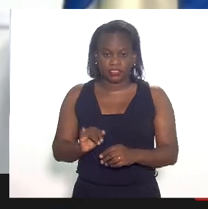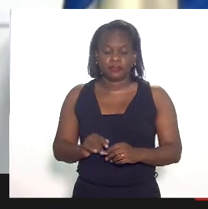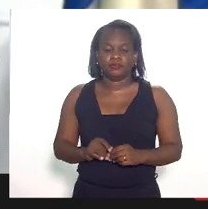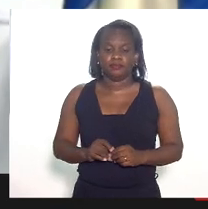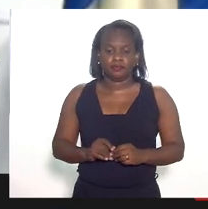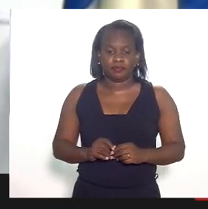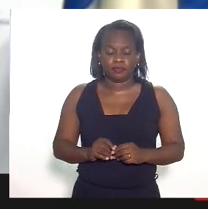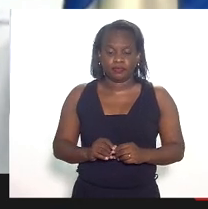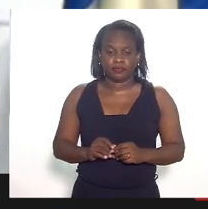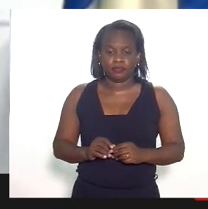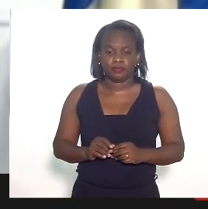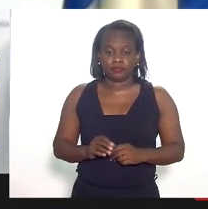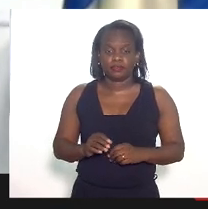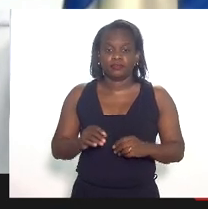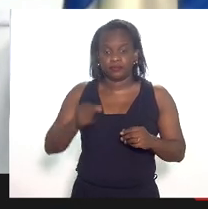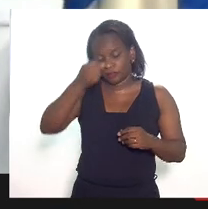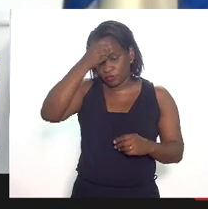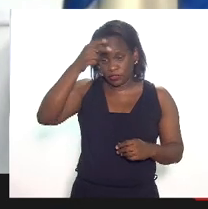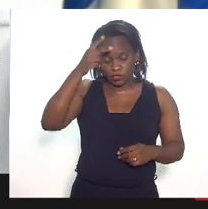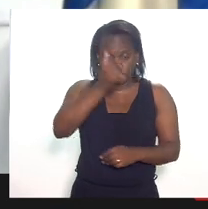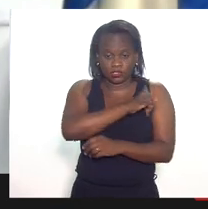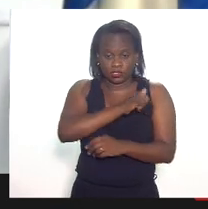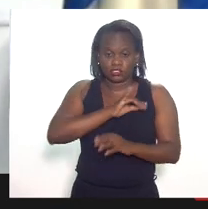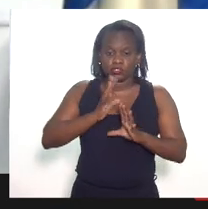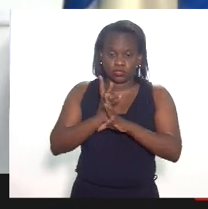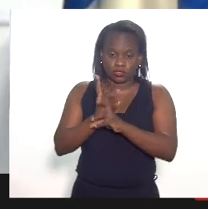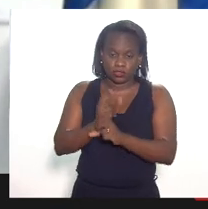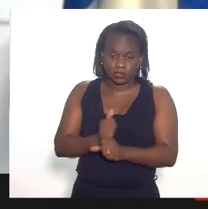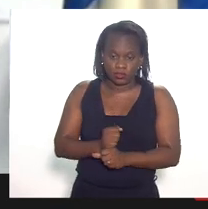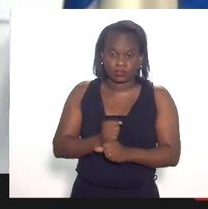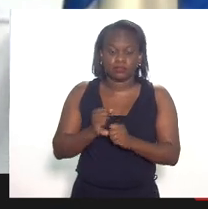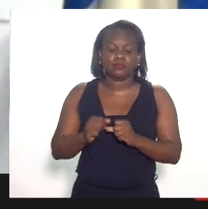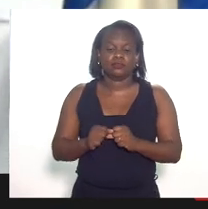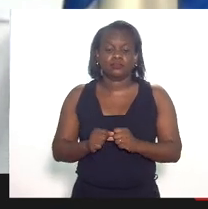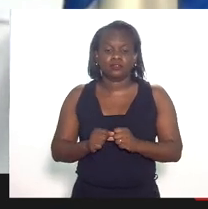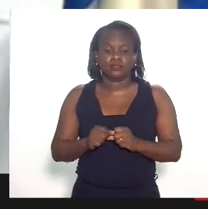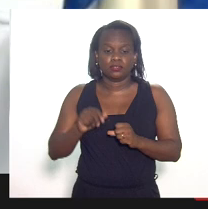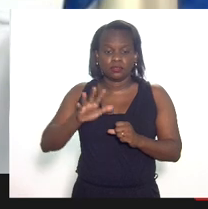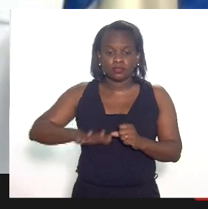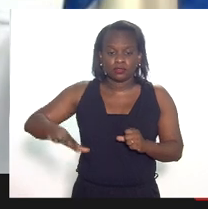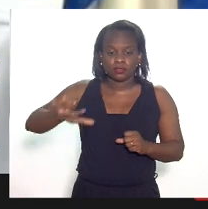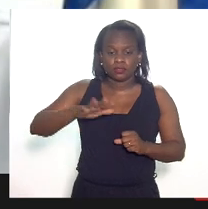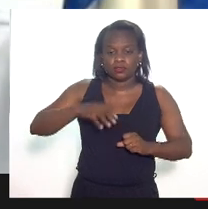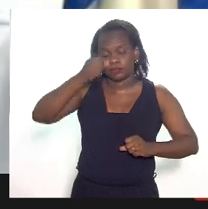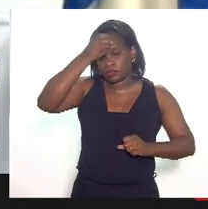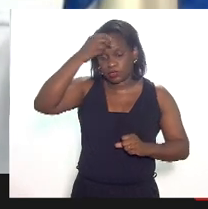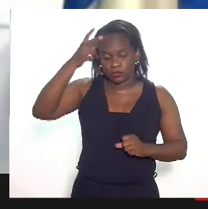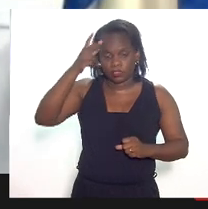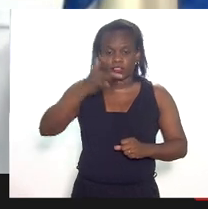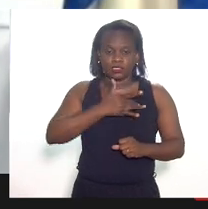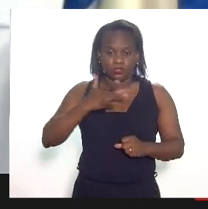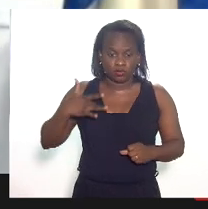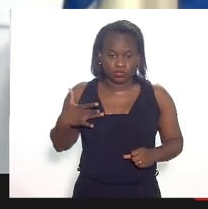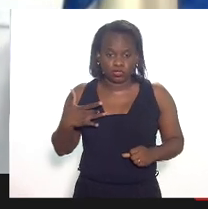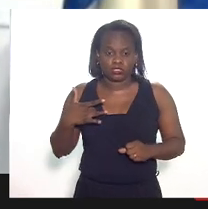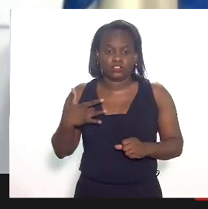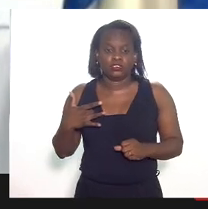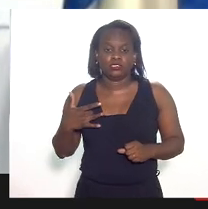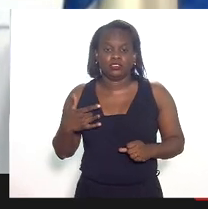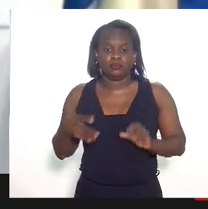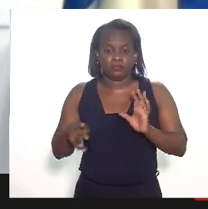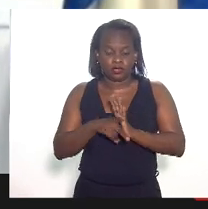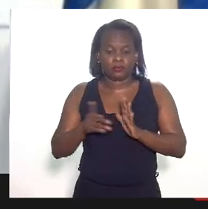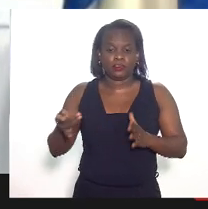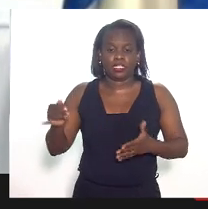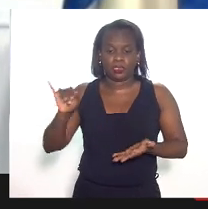UTI. No município do Rio, no total, na rede municipal de saúde da